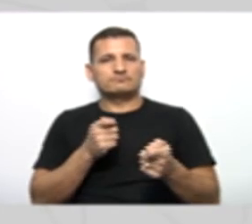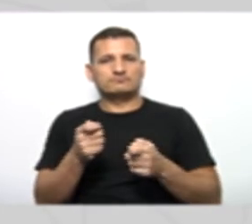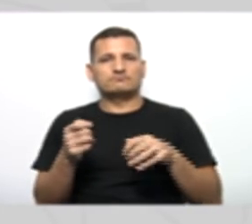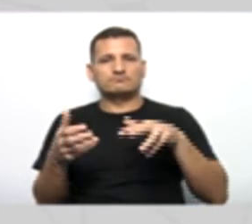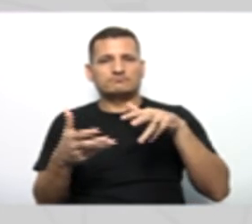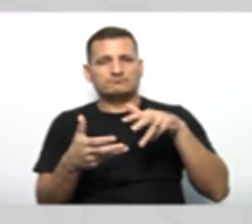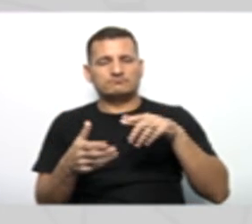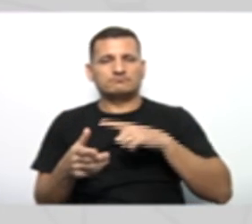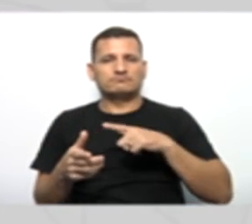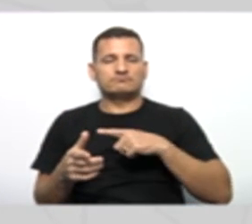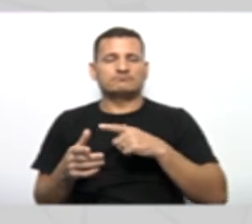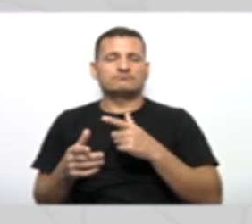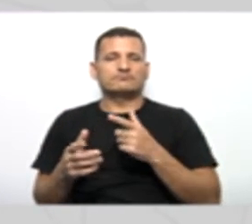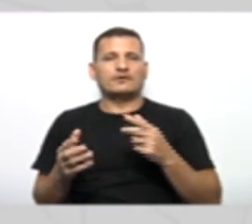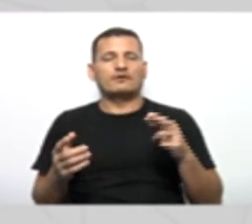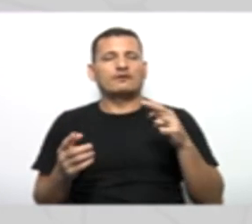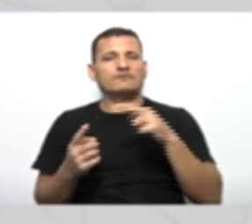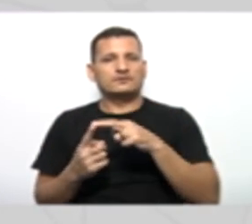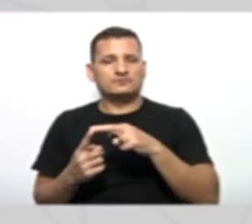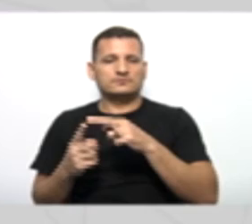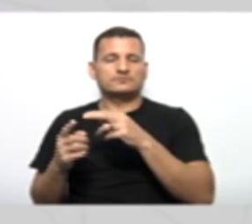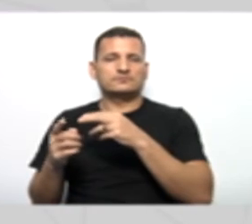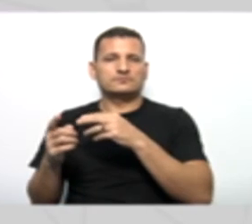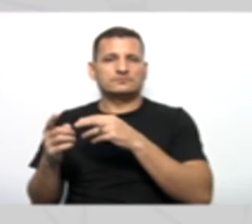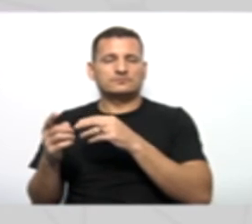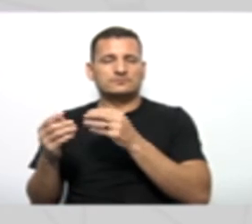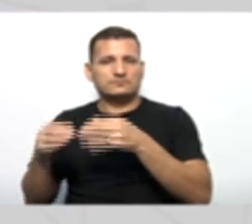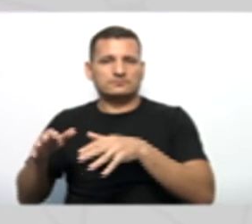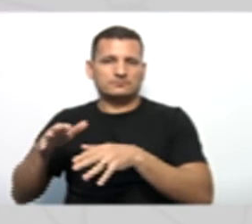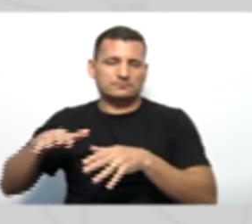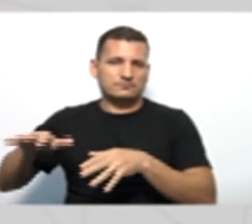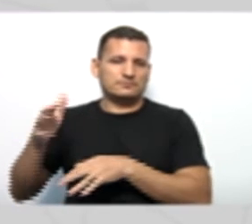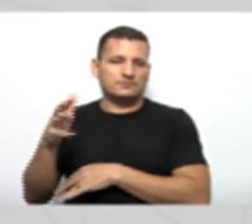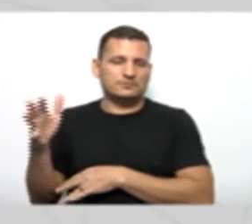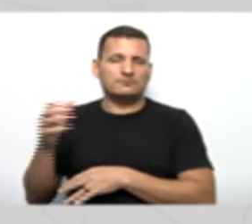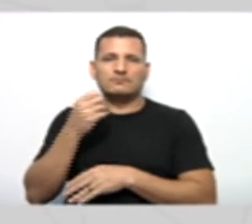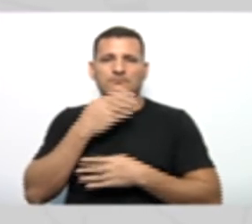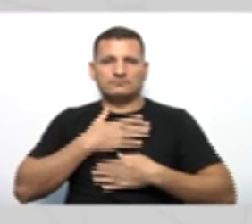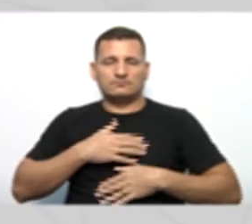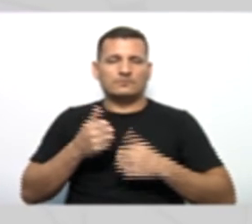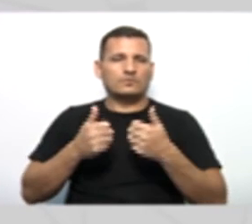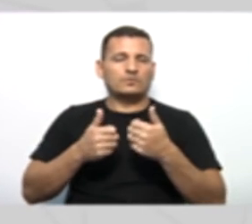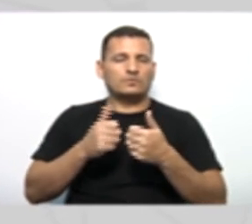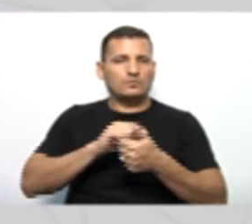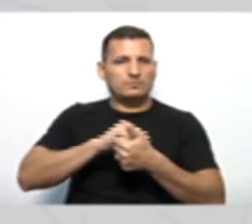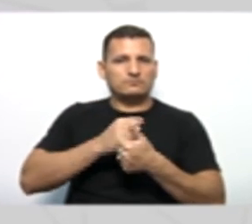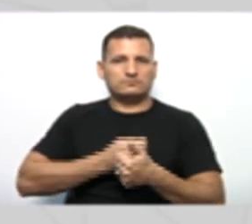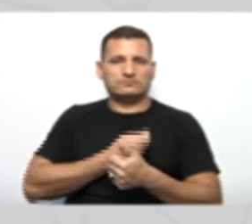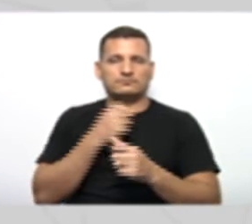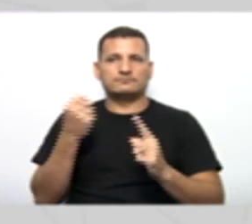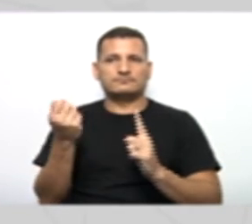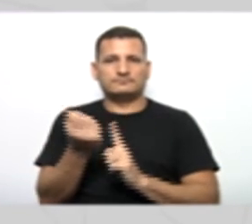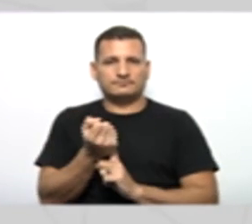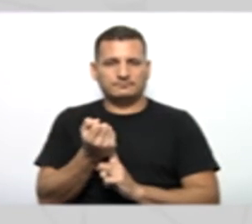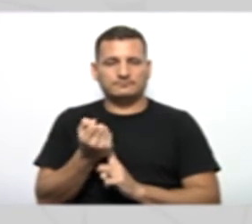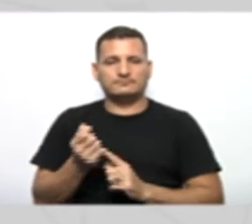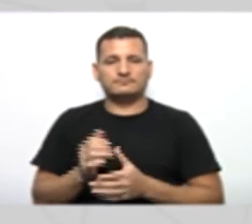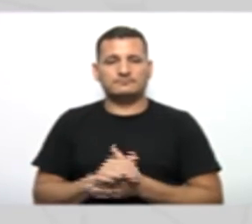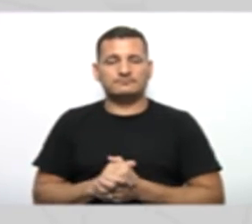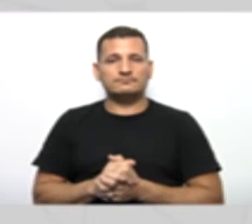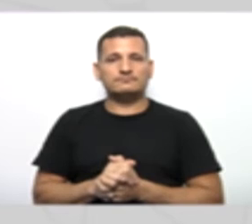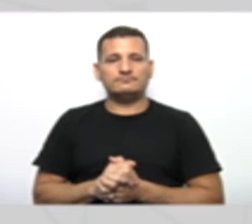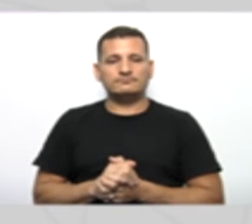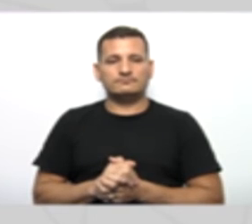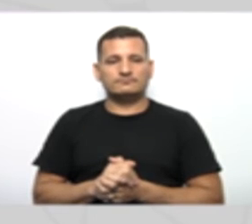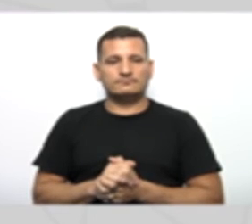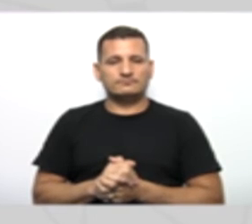ambiental e as atividades econômicas e o bem-estar e na qualidade de vida da sociedade. Acredito que os alunos